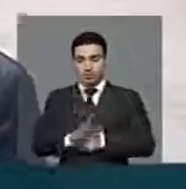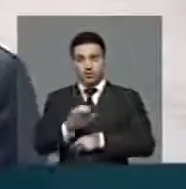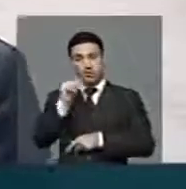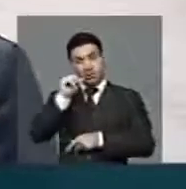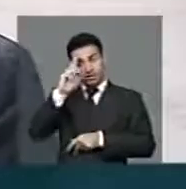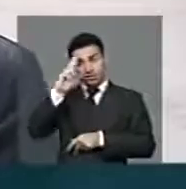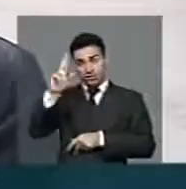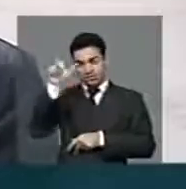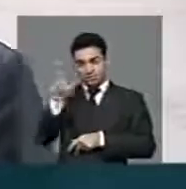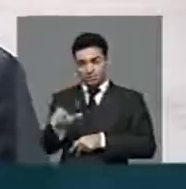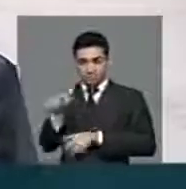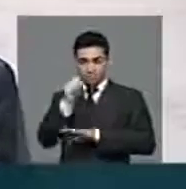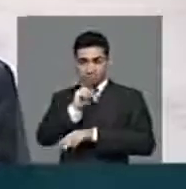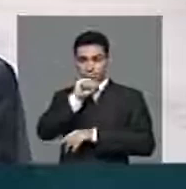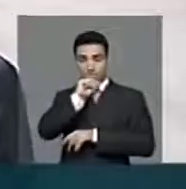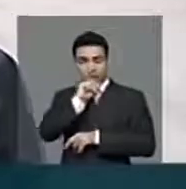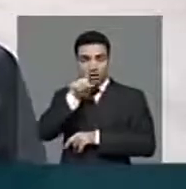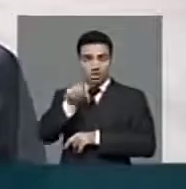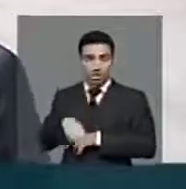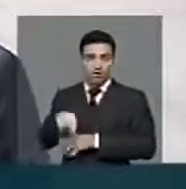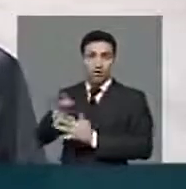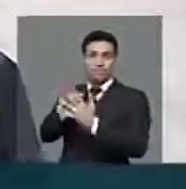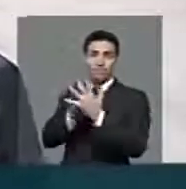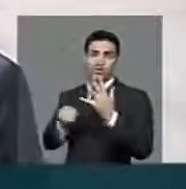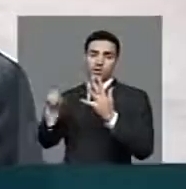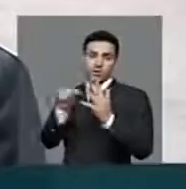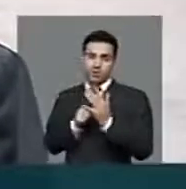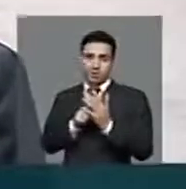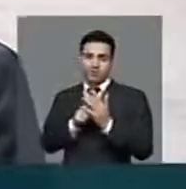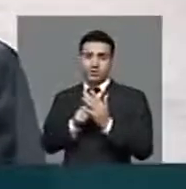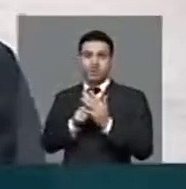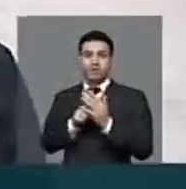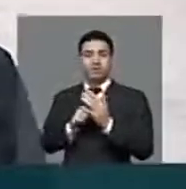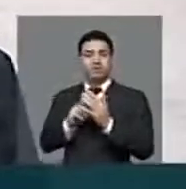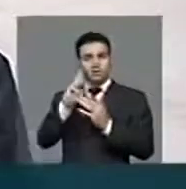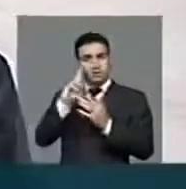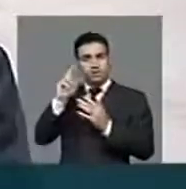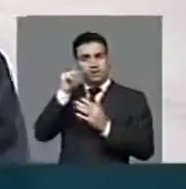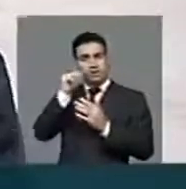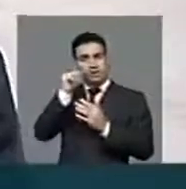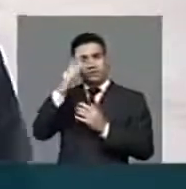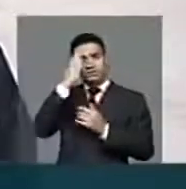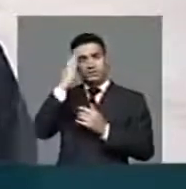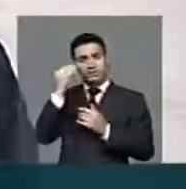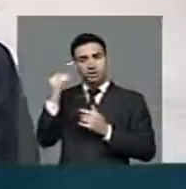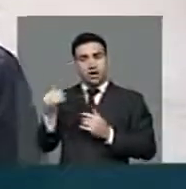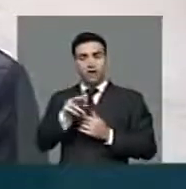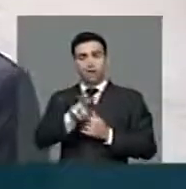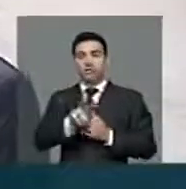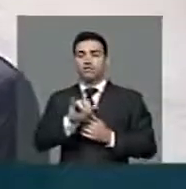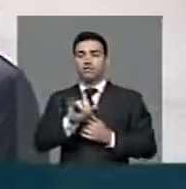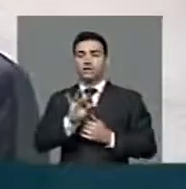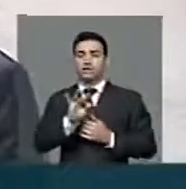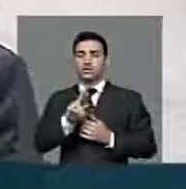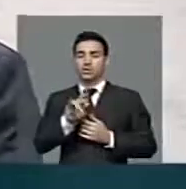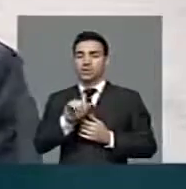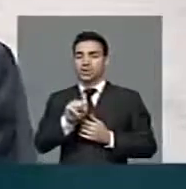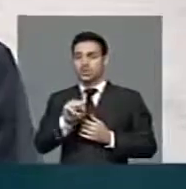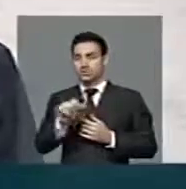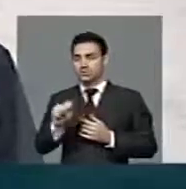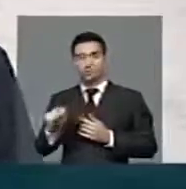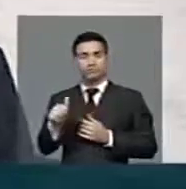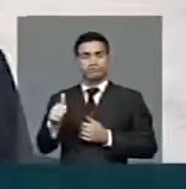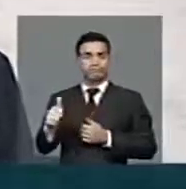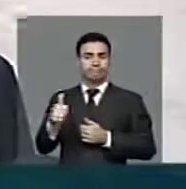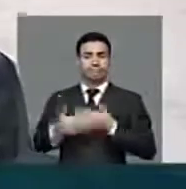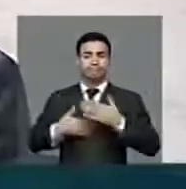senhora, como mãe, é um exemplo. Eu lhe consideraria uma mulher sábia, uma mulher virtuosa, que realmente é a coroa do